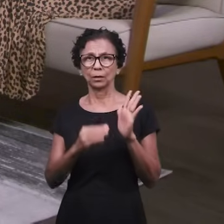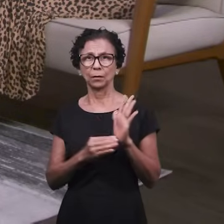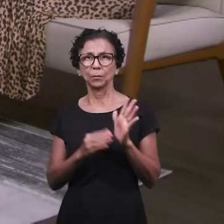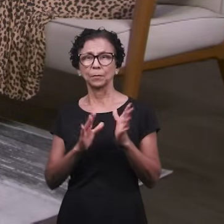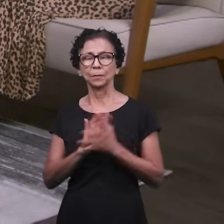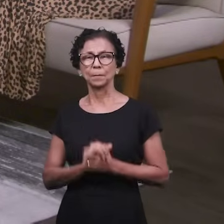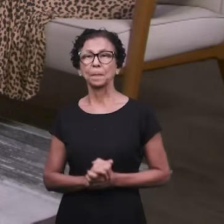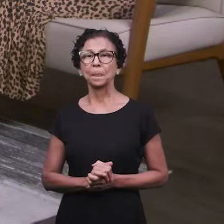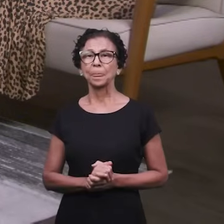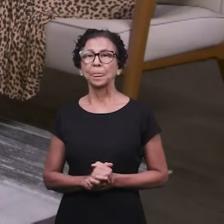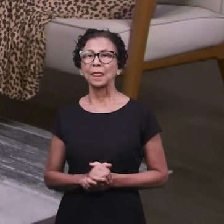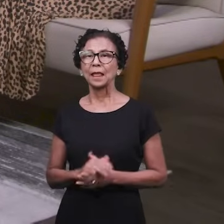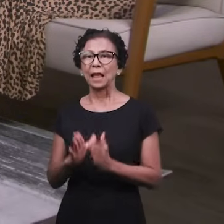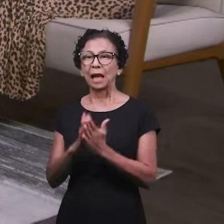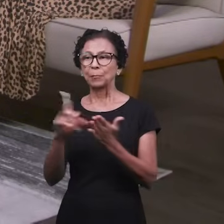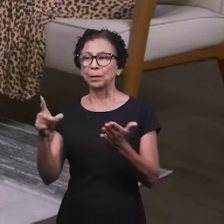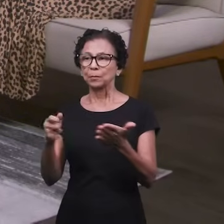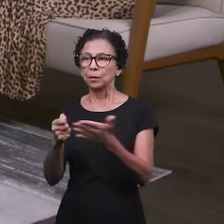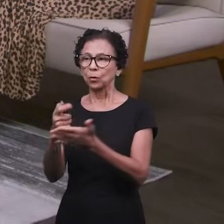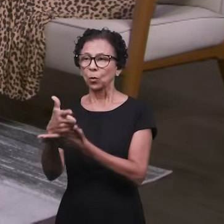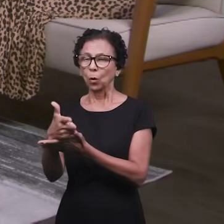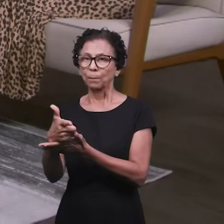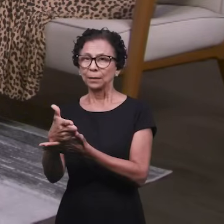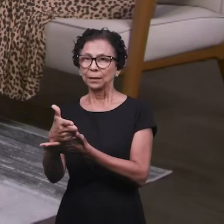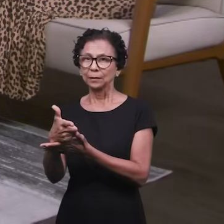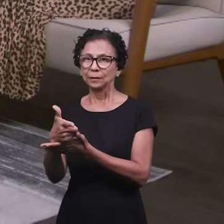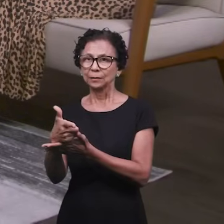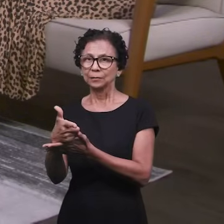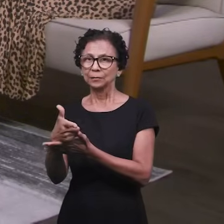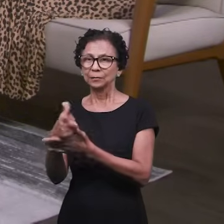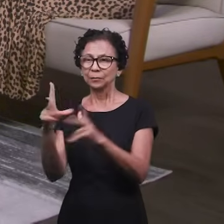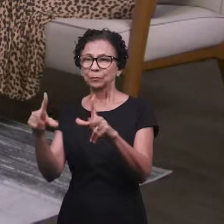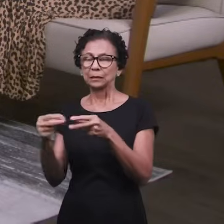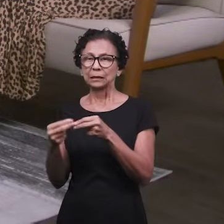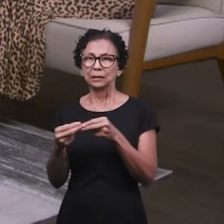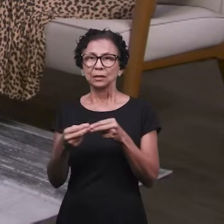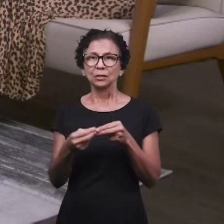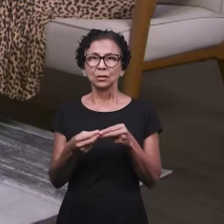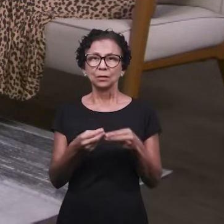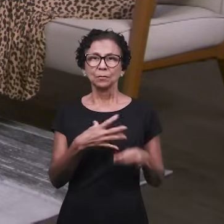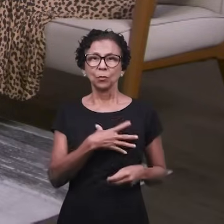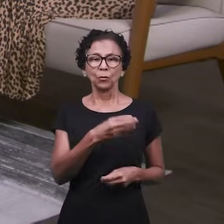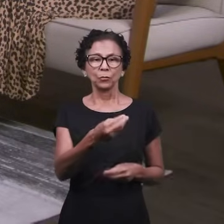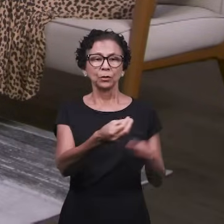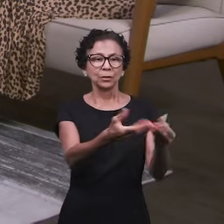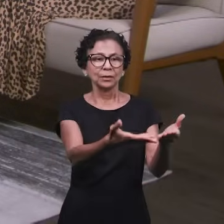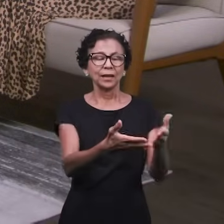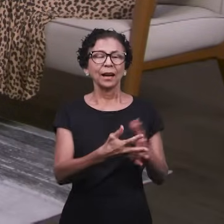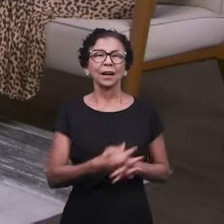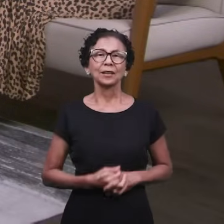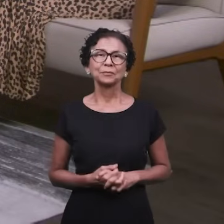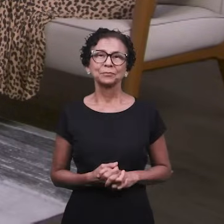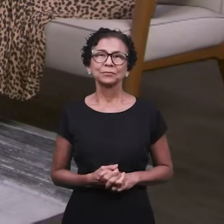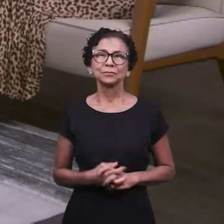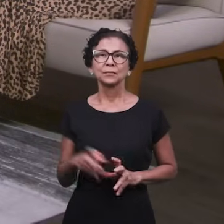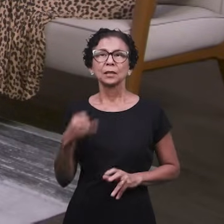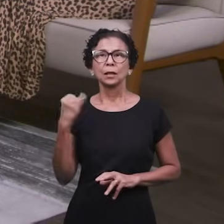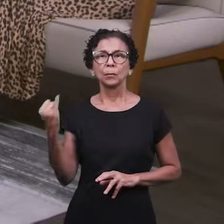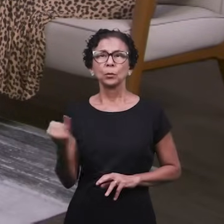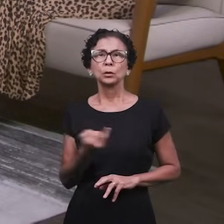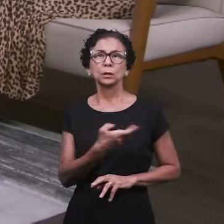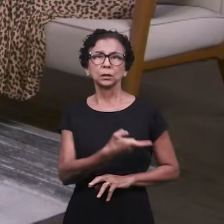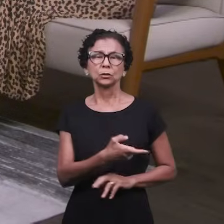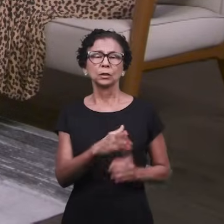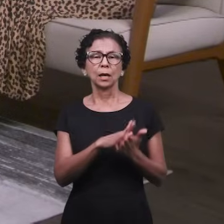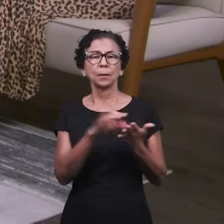dê uma Bíblia para o seu filho. Excelente. Muito importante. Porque é tão importante a criança ter a sua própria Bíblia